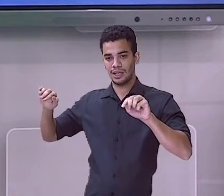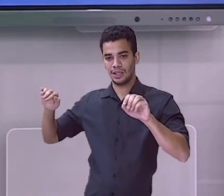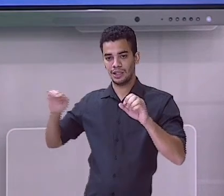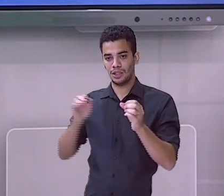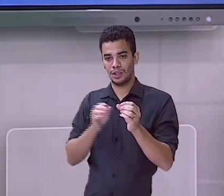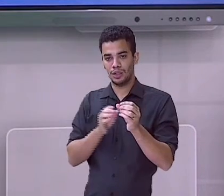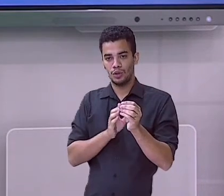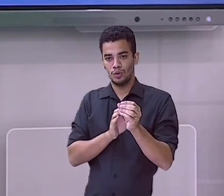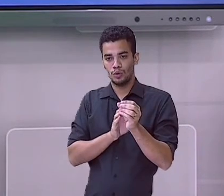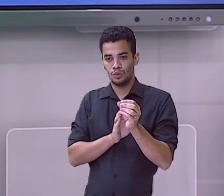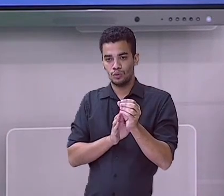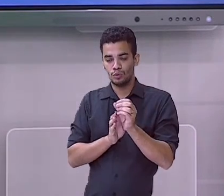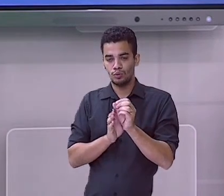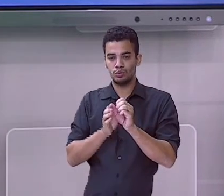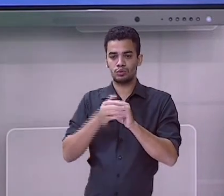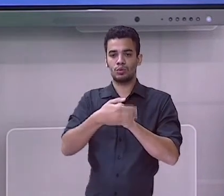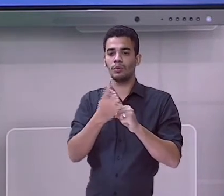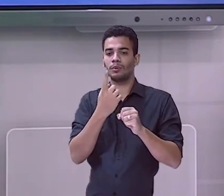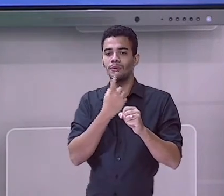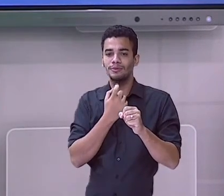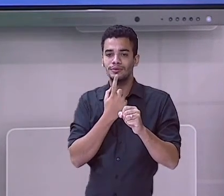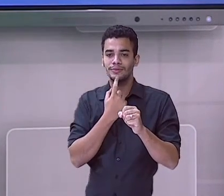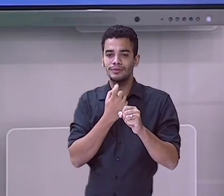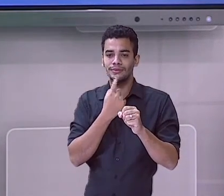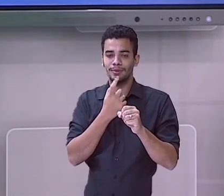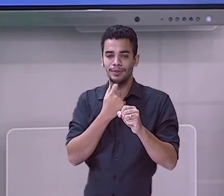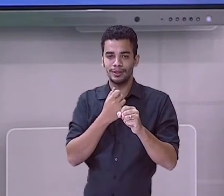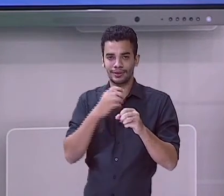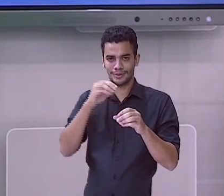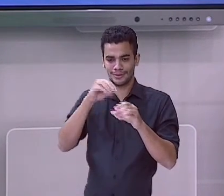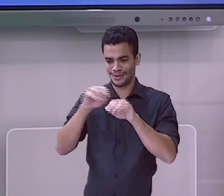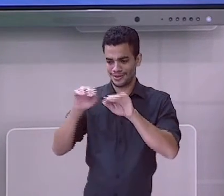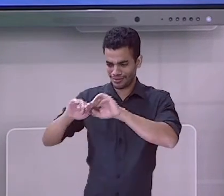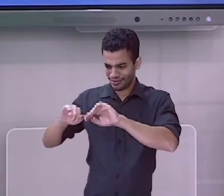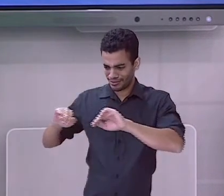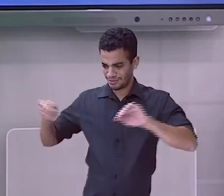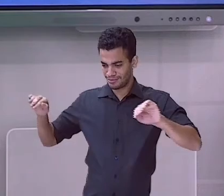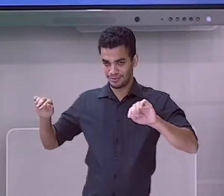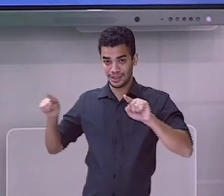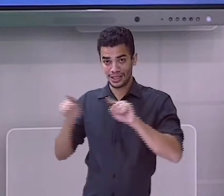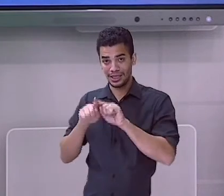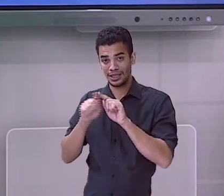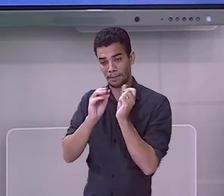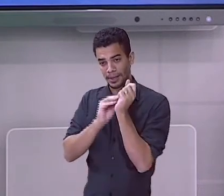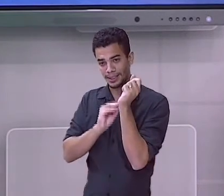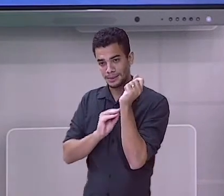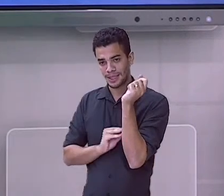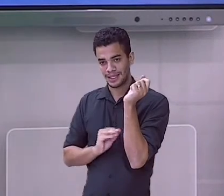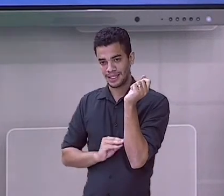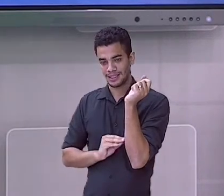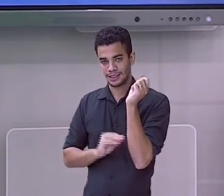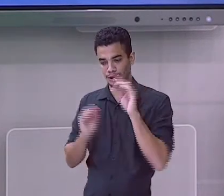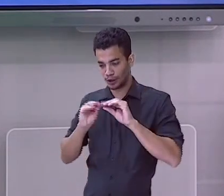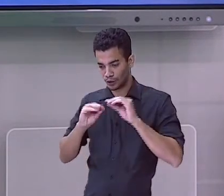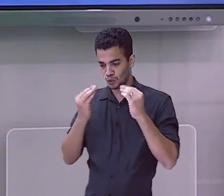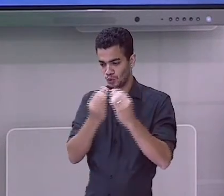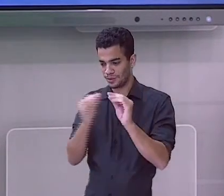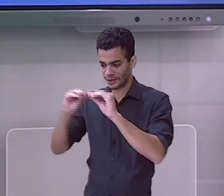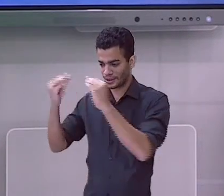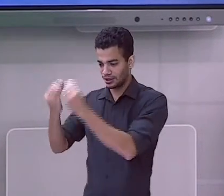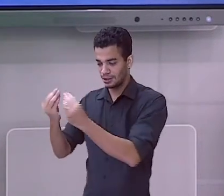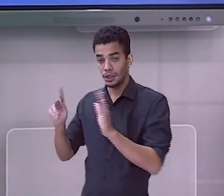elementos celulares, tudo separadinho. E as plaquetas? Vamos ver como que elas são